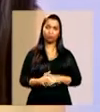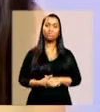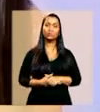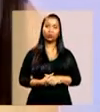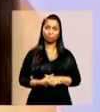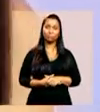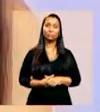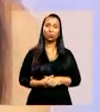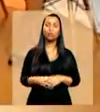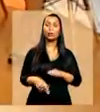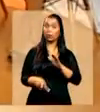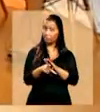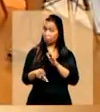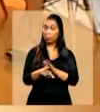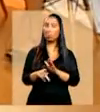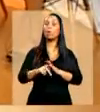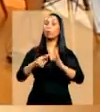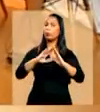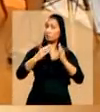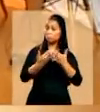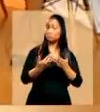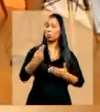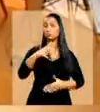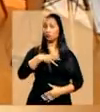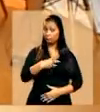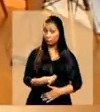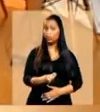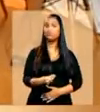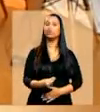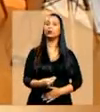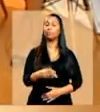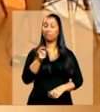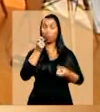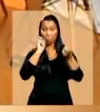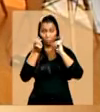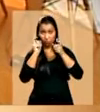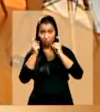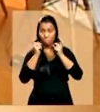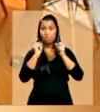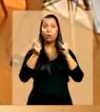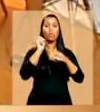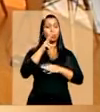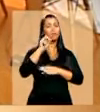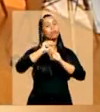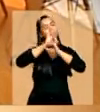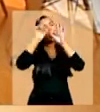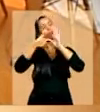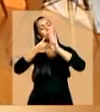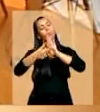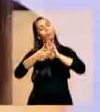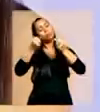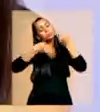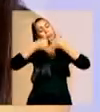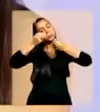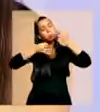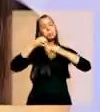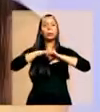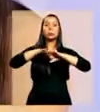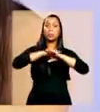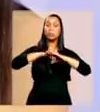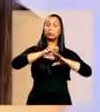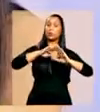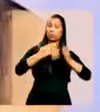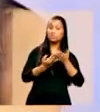indicação. Na própria escola do filho. Na própria escola do seu filho. Ele vai frequentar essa reunião, ouvir os esclarecimentos, conversar com